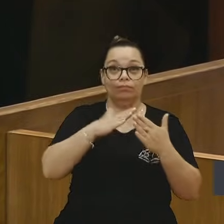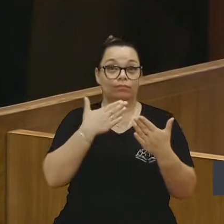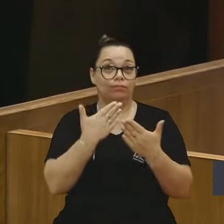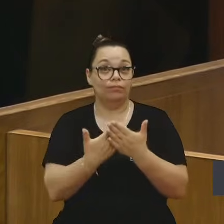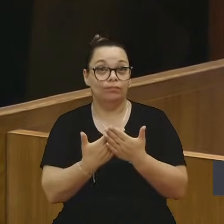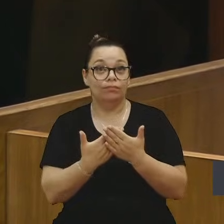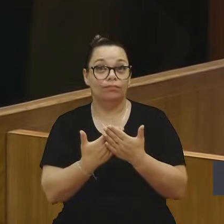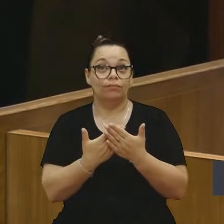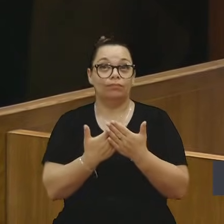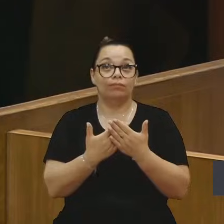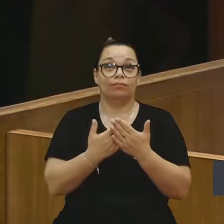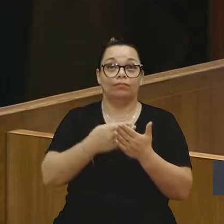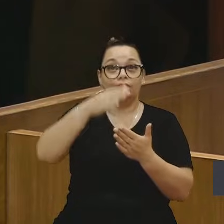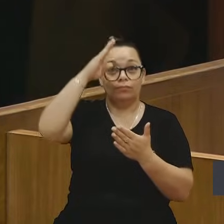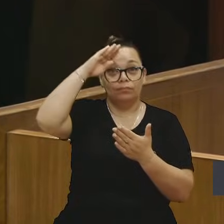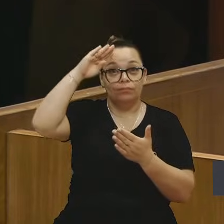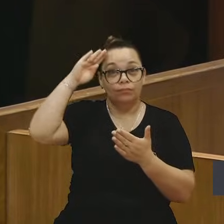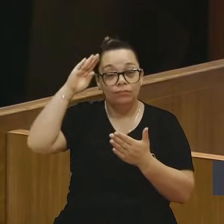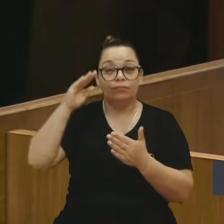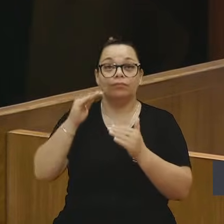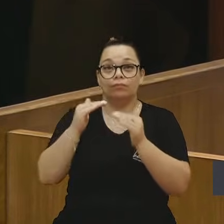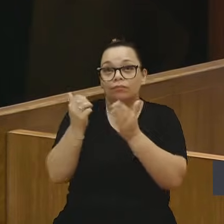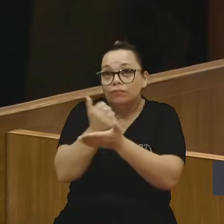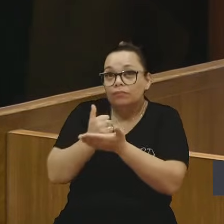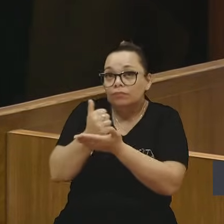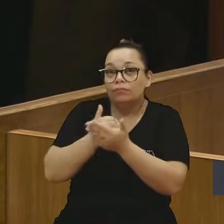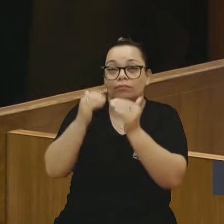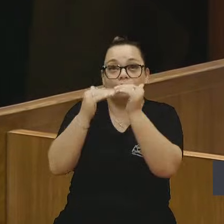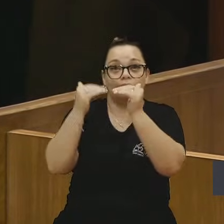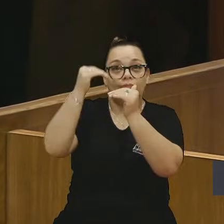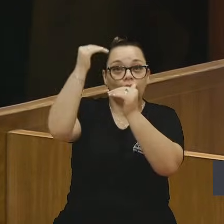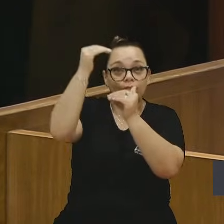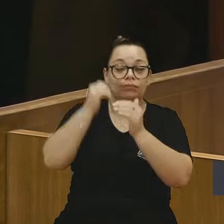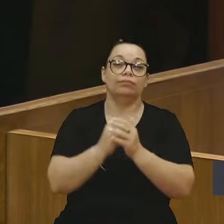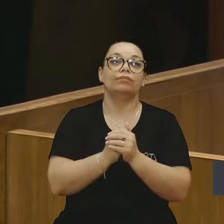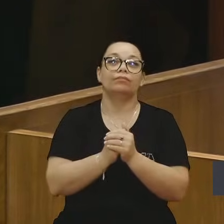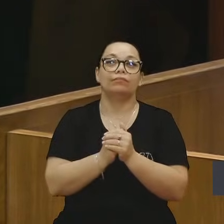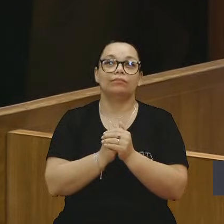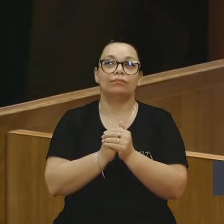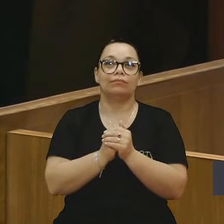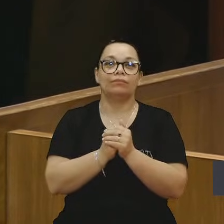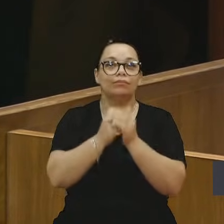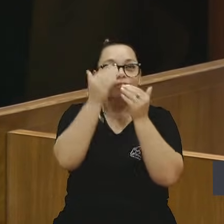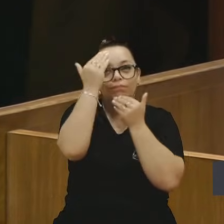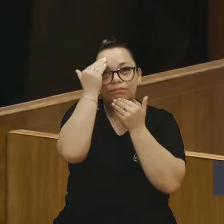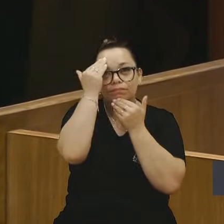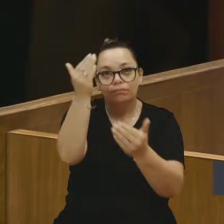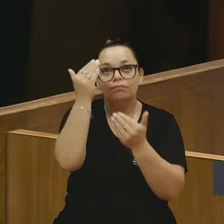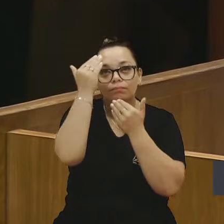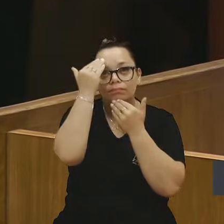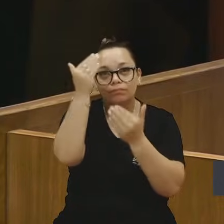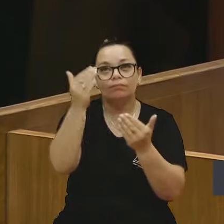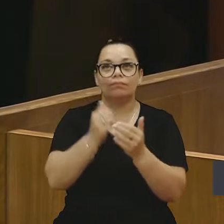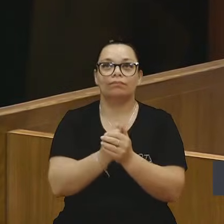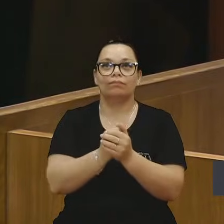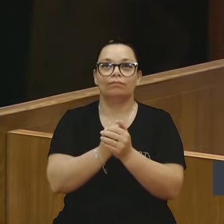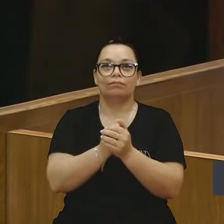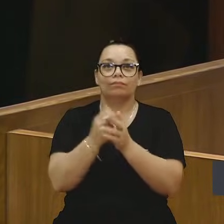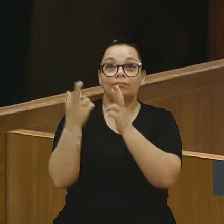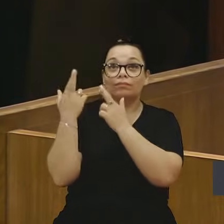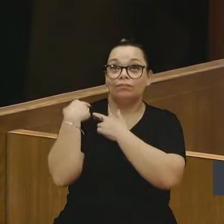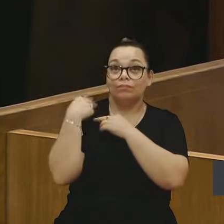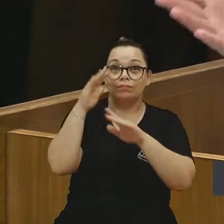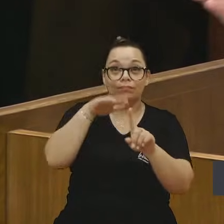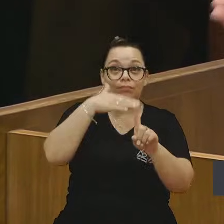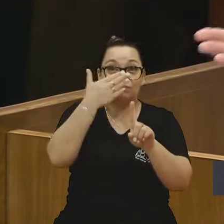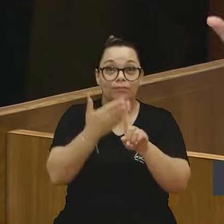da iniciação e do alto rendimento. Estimados, eu estou muito grata. Ser patrona do mérito